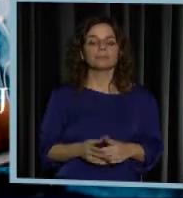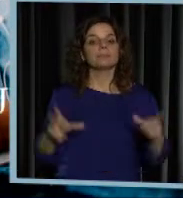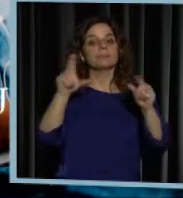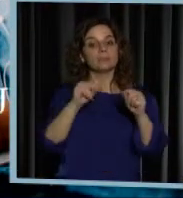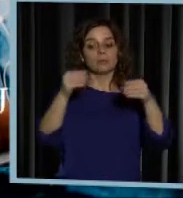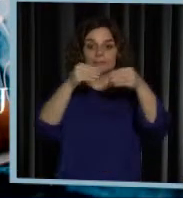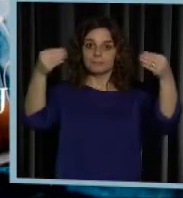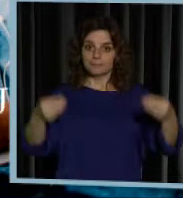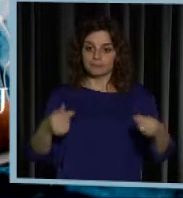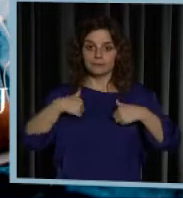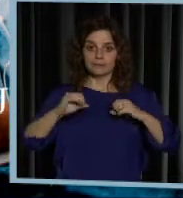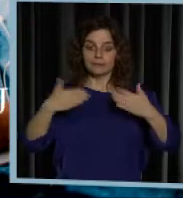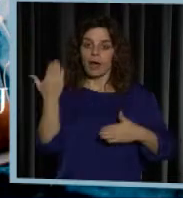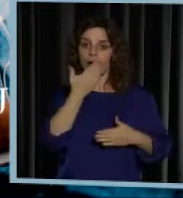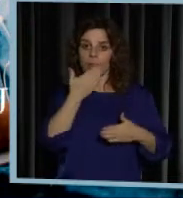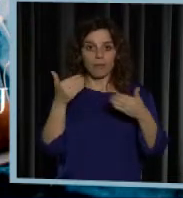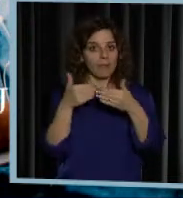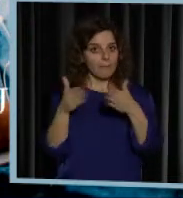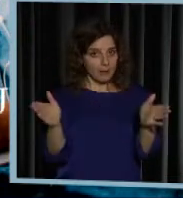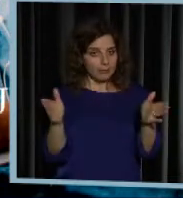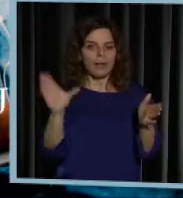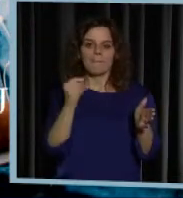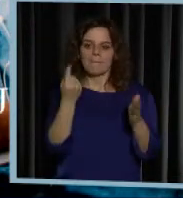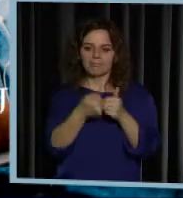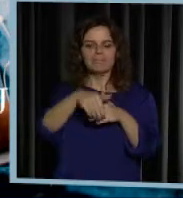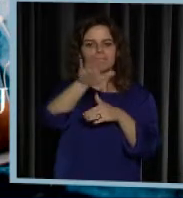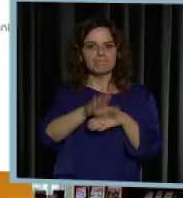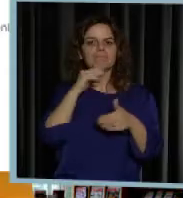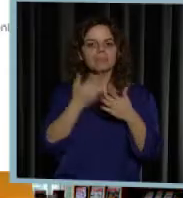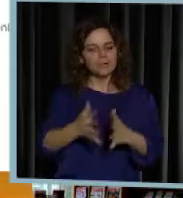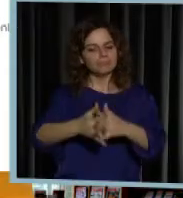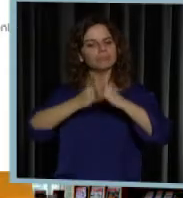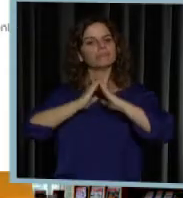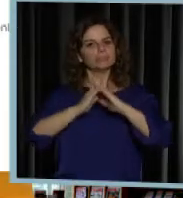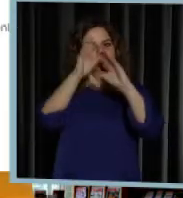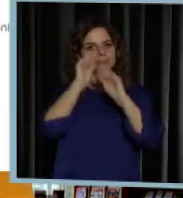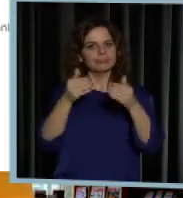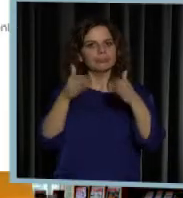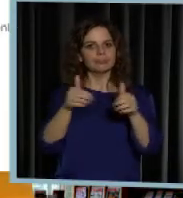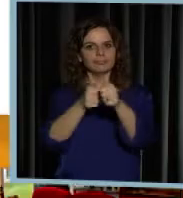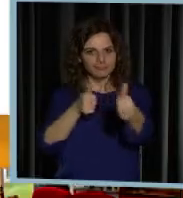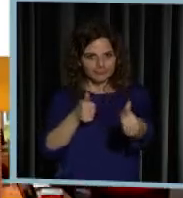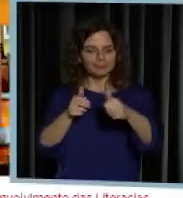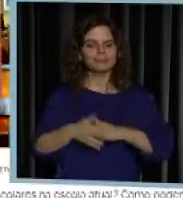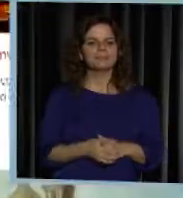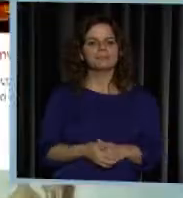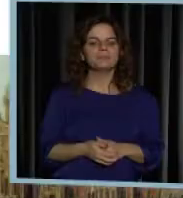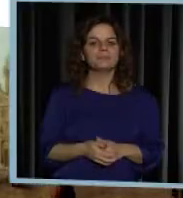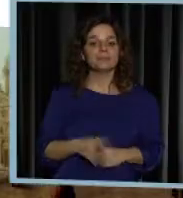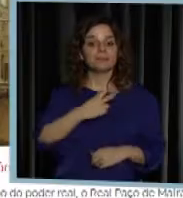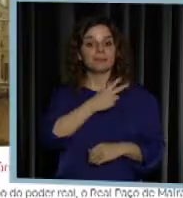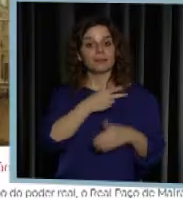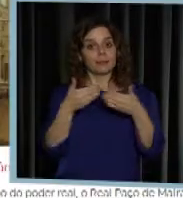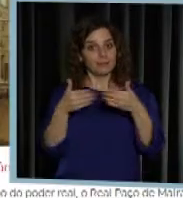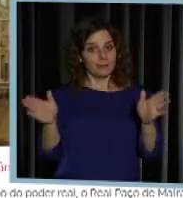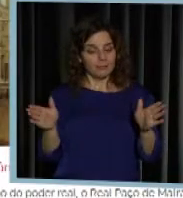A nova plataforma da iniciativa Aula Aberta é mais um passo na consolidação da educação aberta à distância.